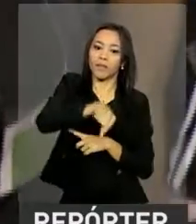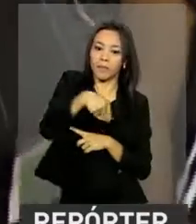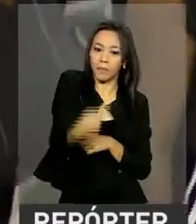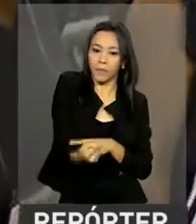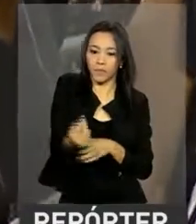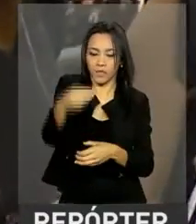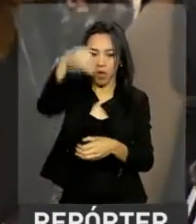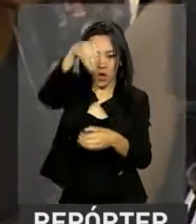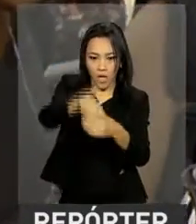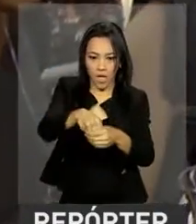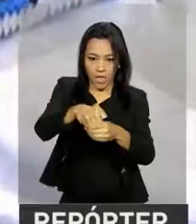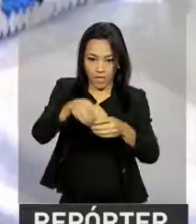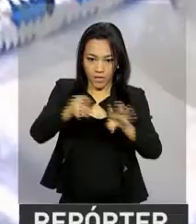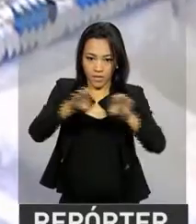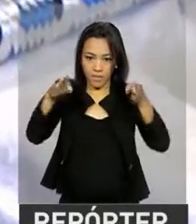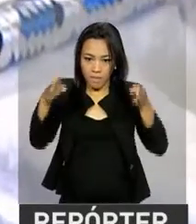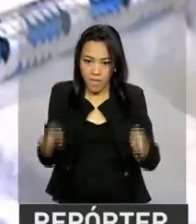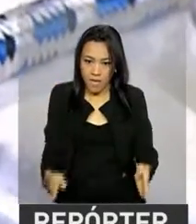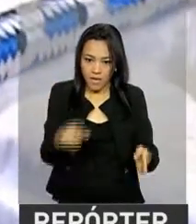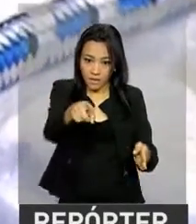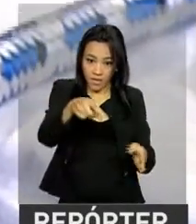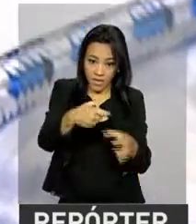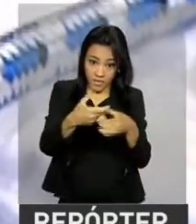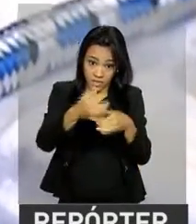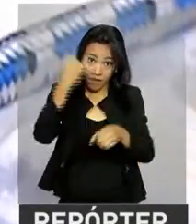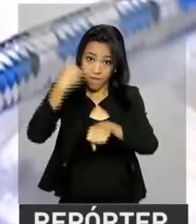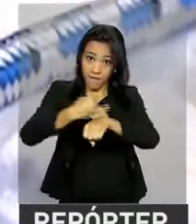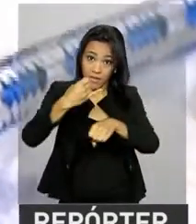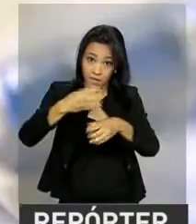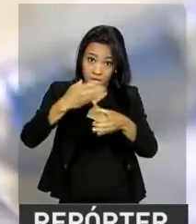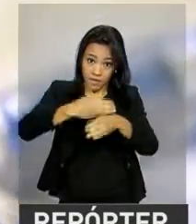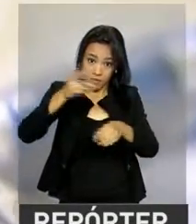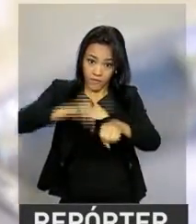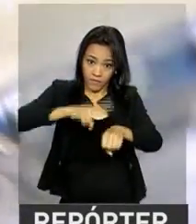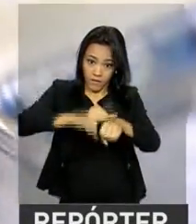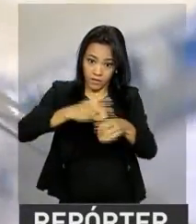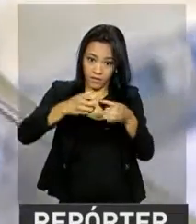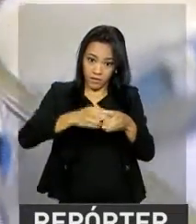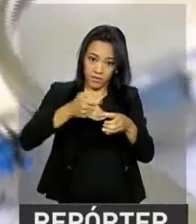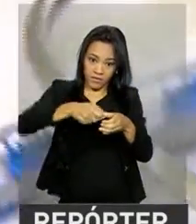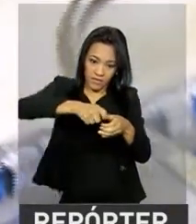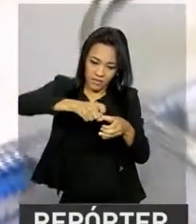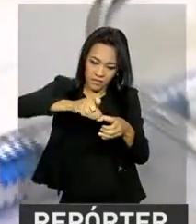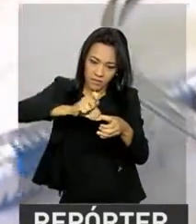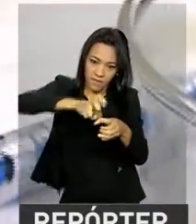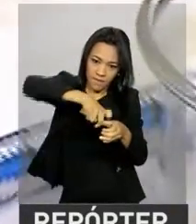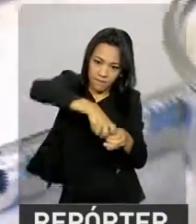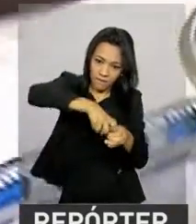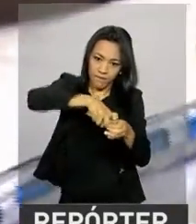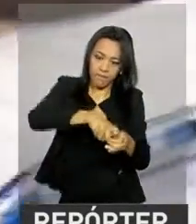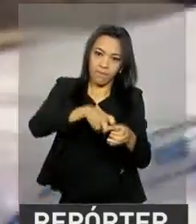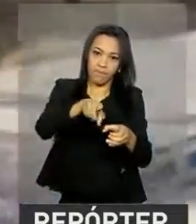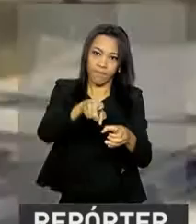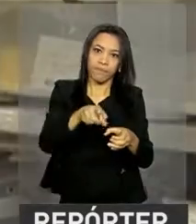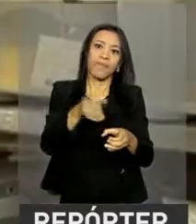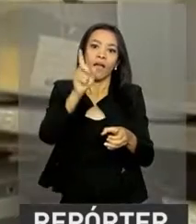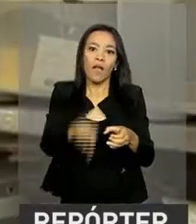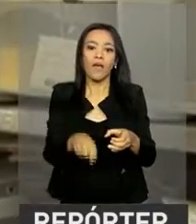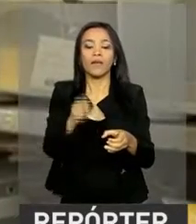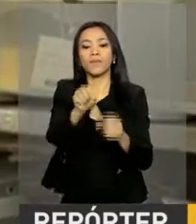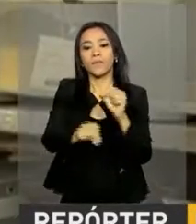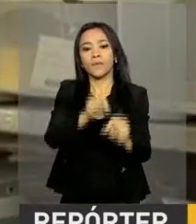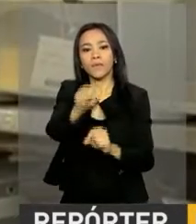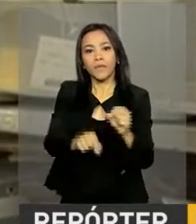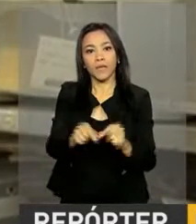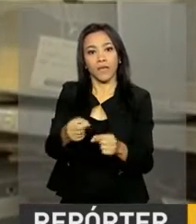colocadas nessa mesa e é para esse vidro transparente que vai o líquido que sai dos animais. O que a gente faz aqui é manter esses animais